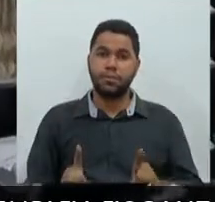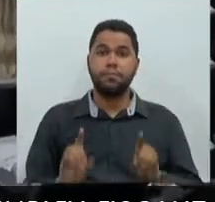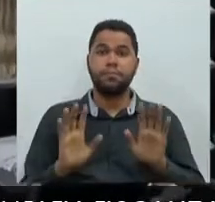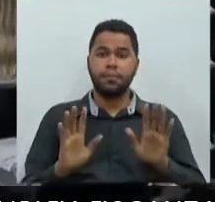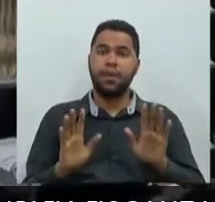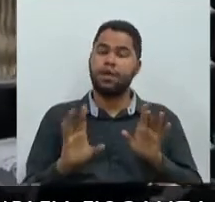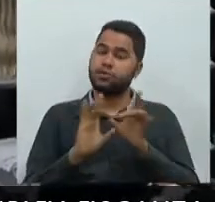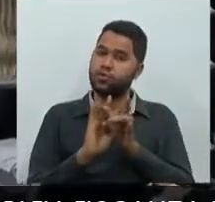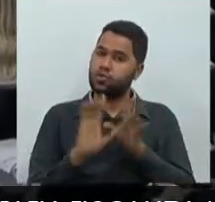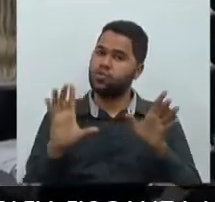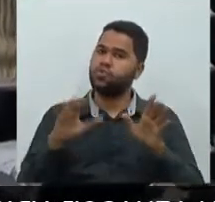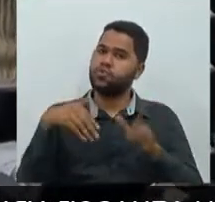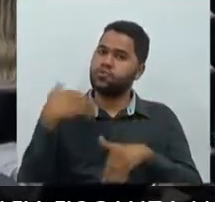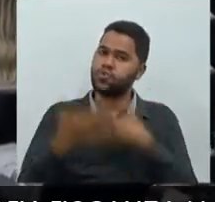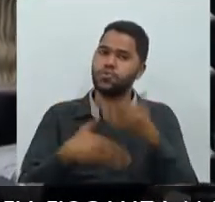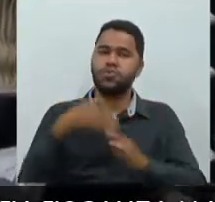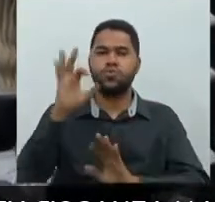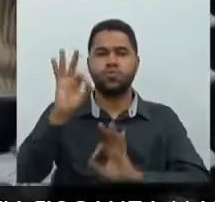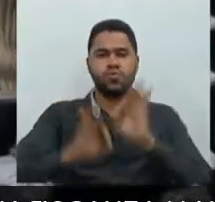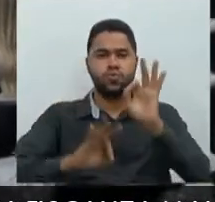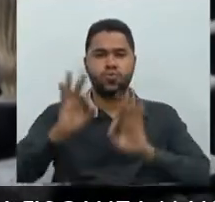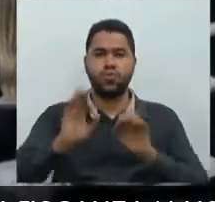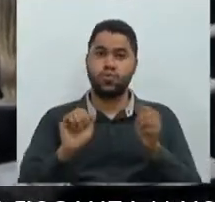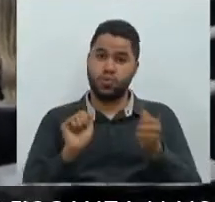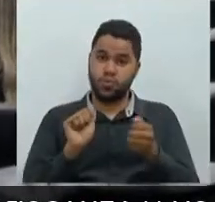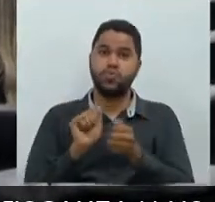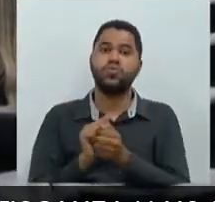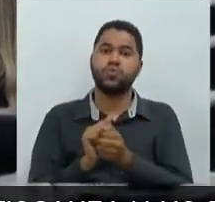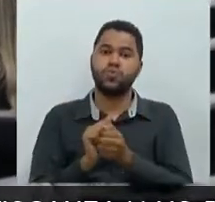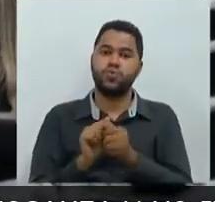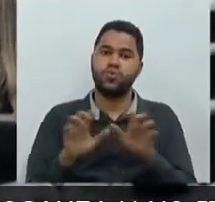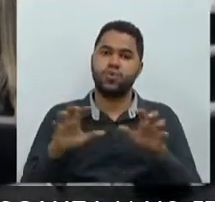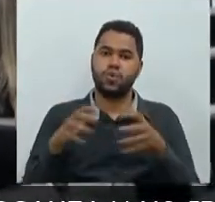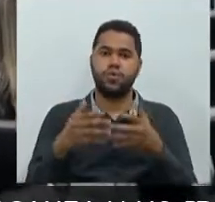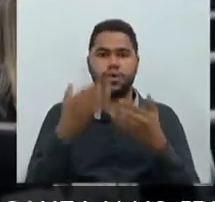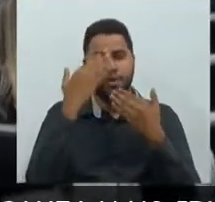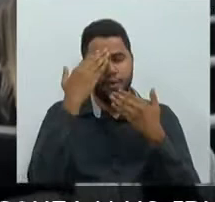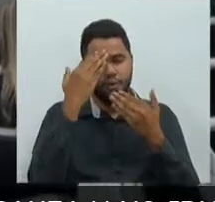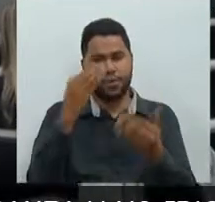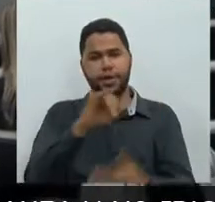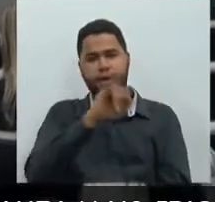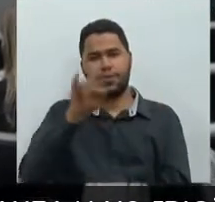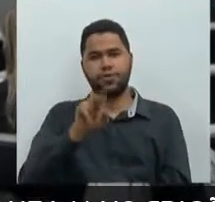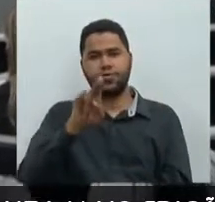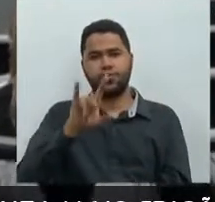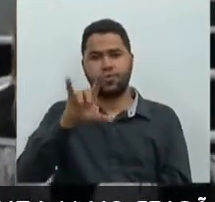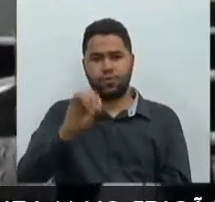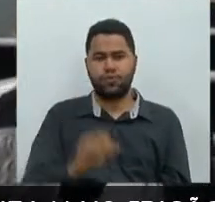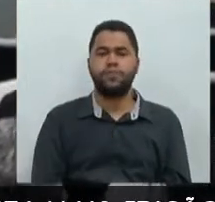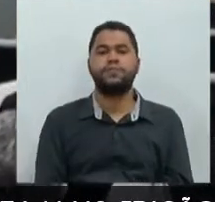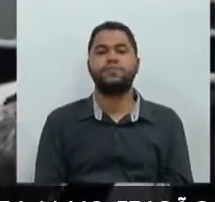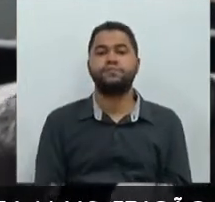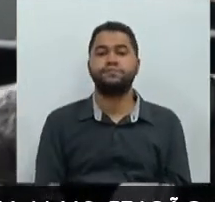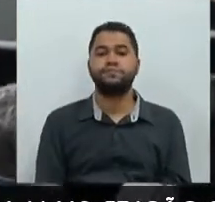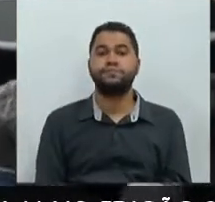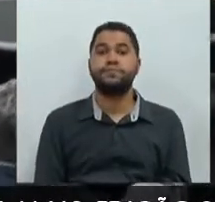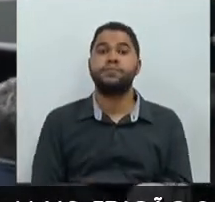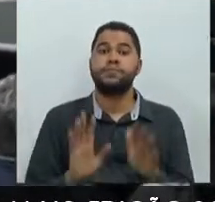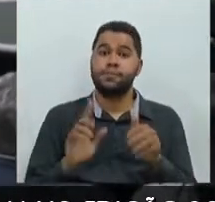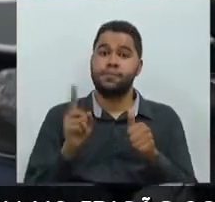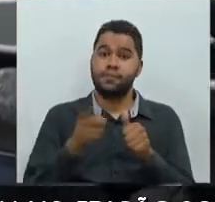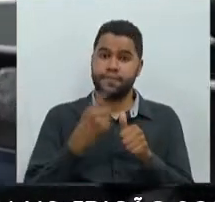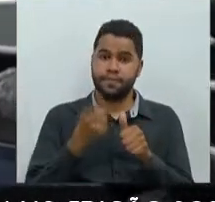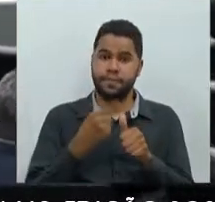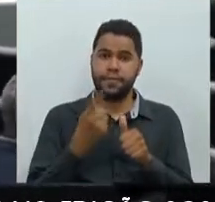aí disposto a construir um grande projeto conosco aqui na comissão. Muito obrigado, viu, Júlio? Bem, gente, antes de passar aqui para